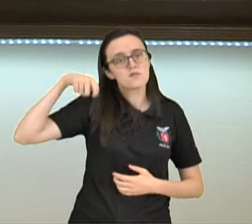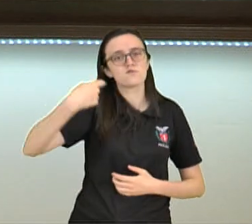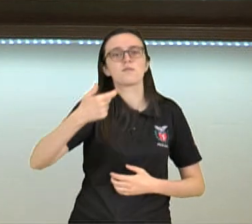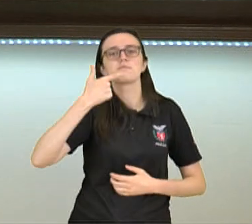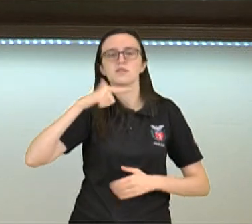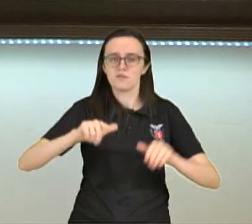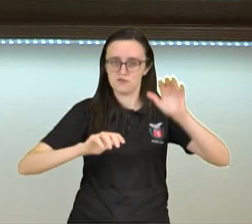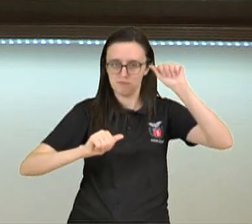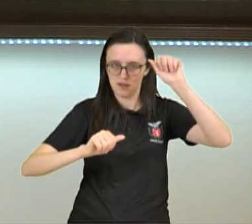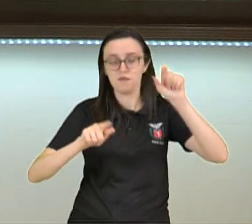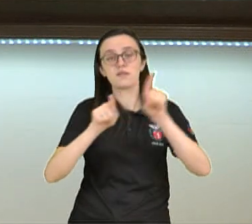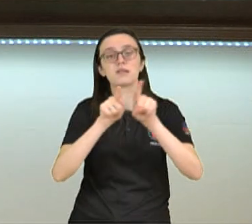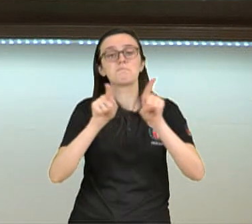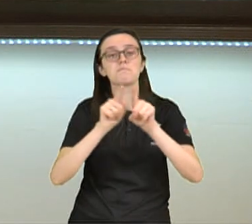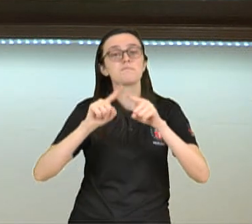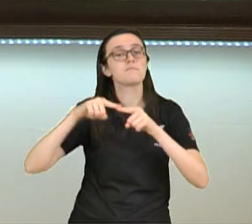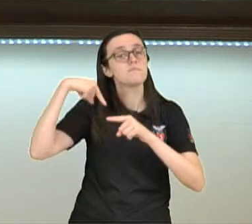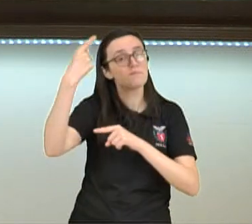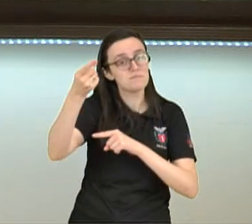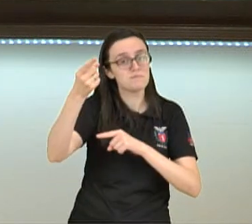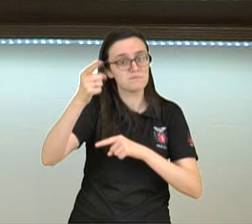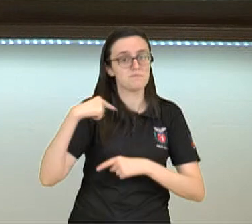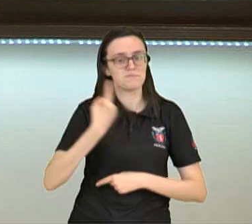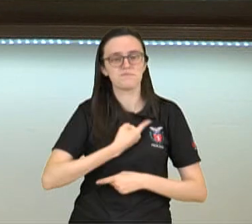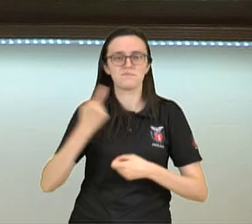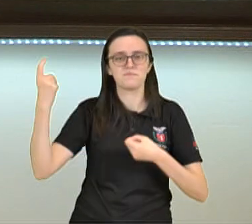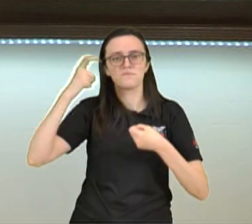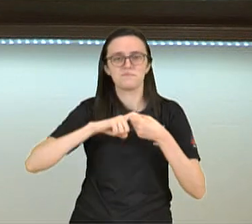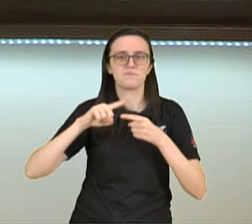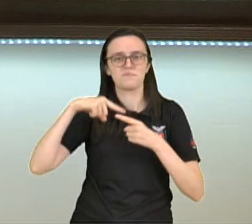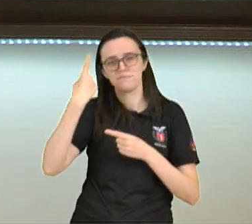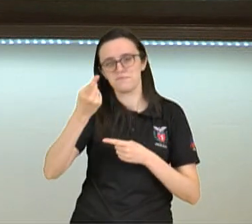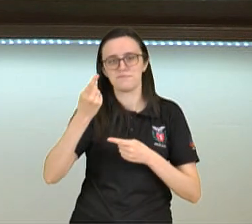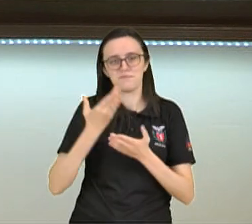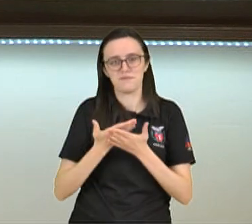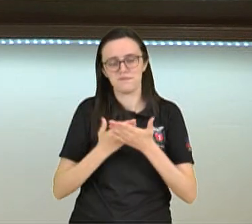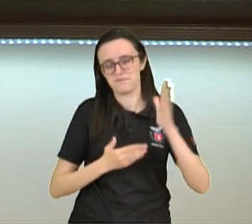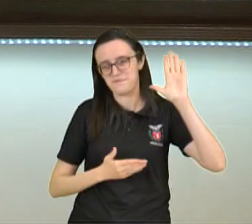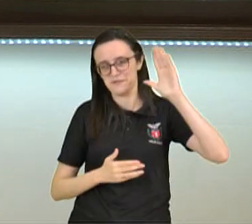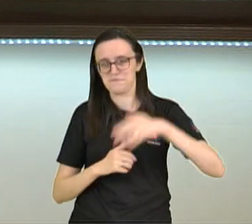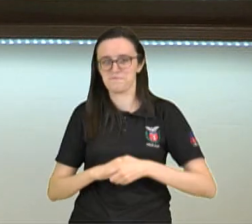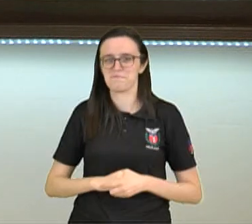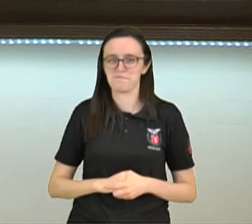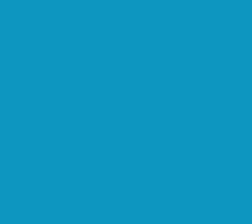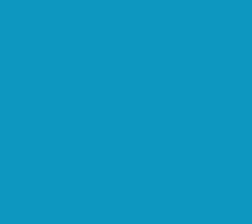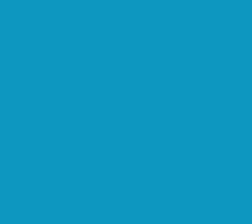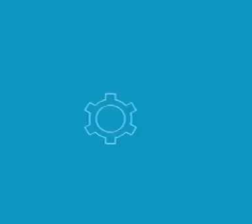língua espanhola e logo, logo, voltamos com a próxima classe. Até breve!